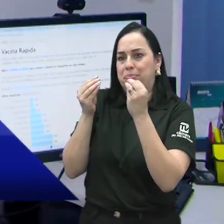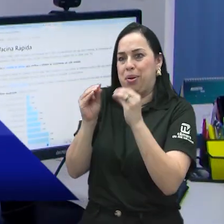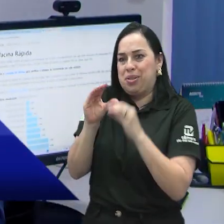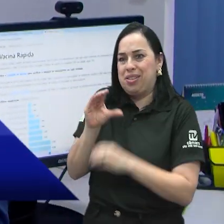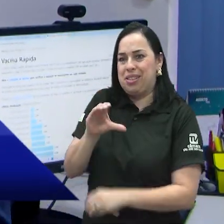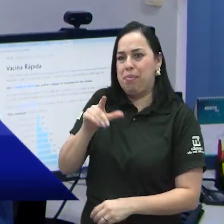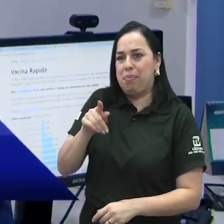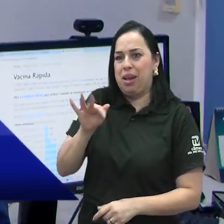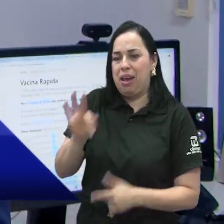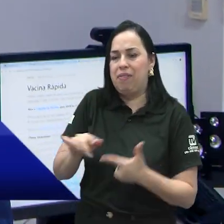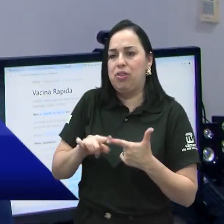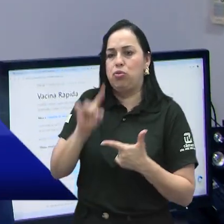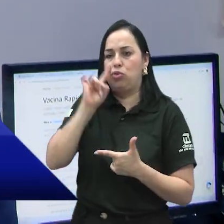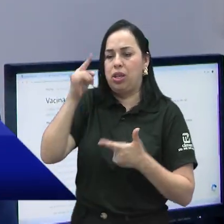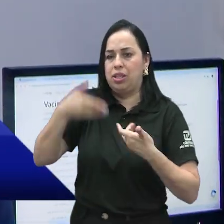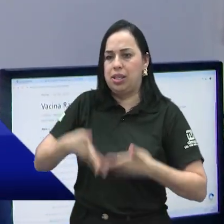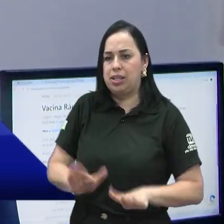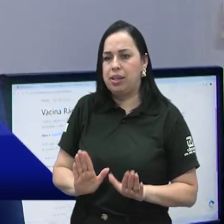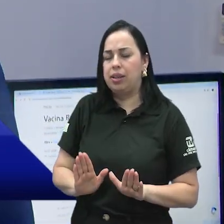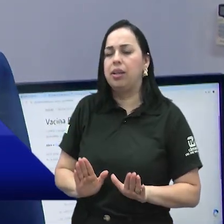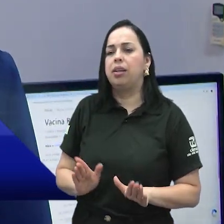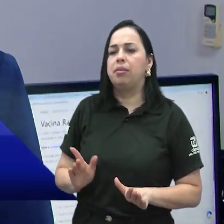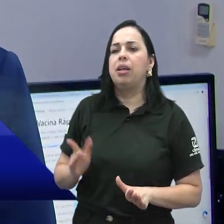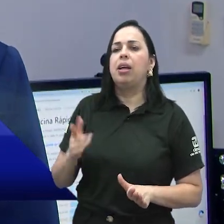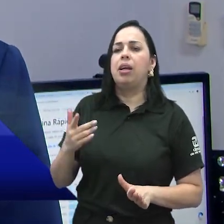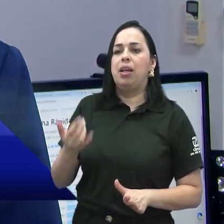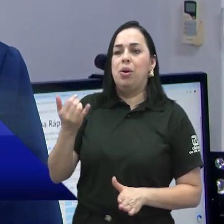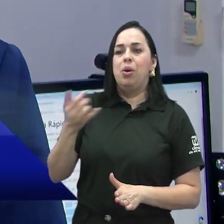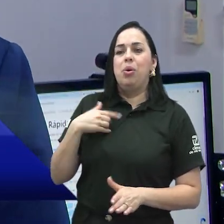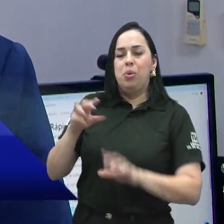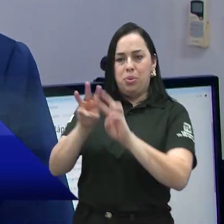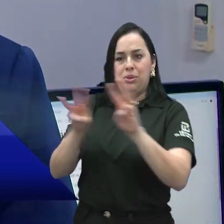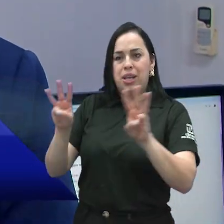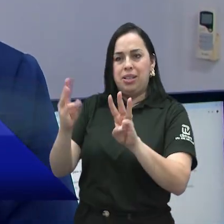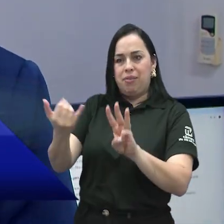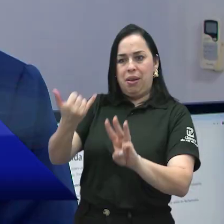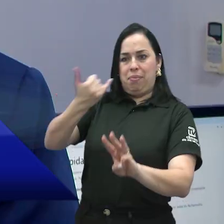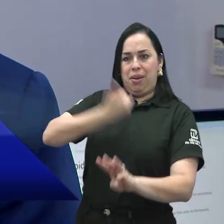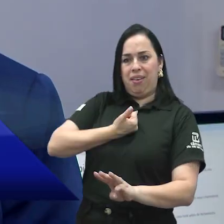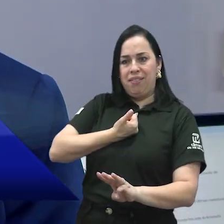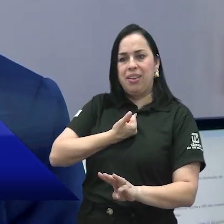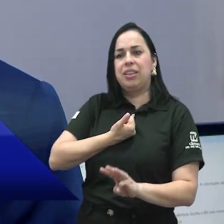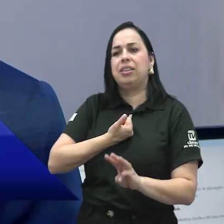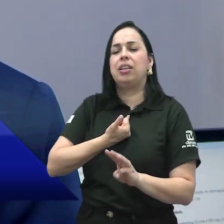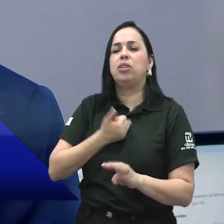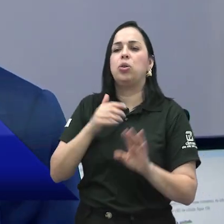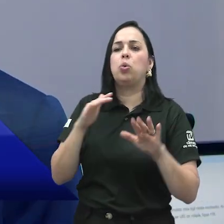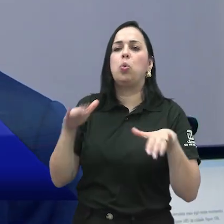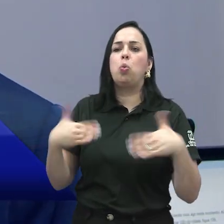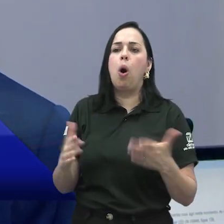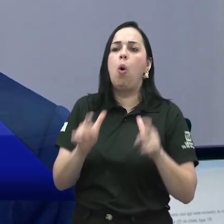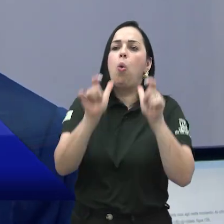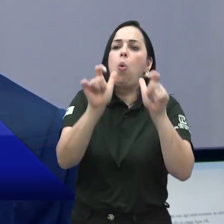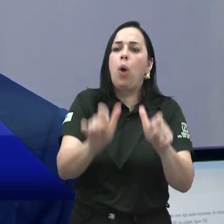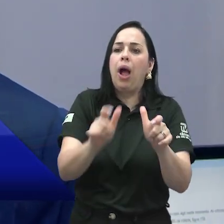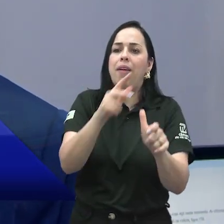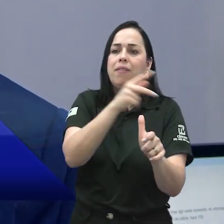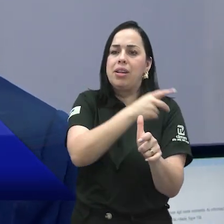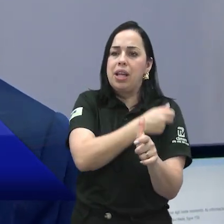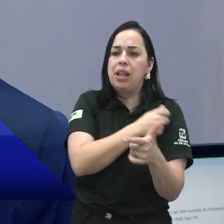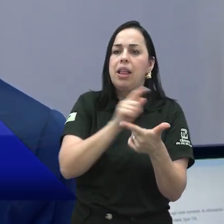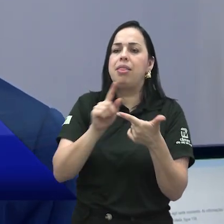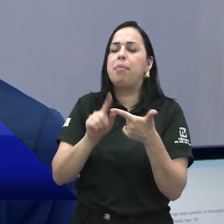coloca o CPF e a sua data de nascimento, ele vai conseguir visualizar, além da sua unidade